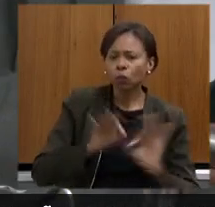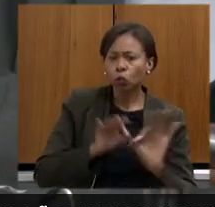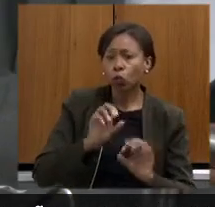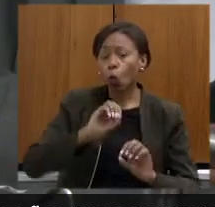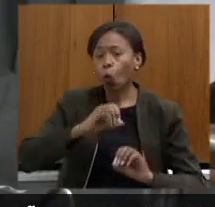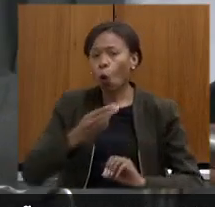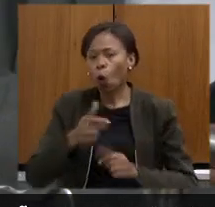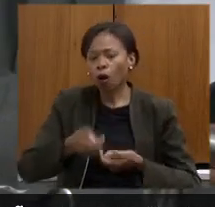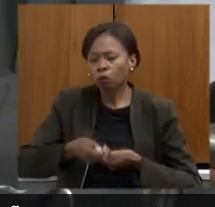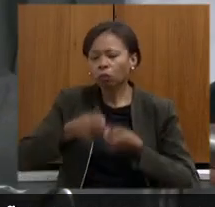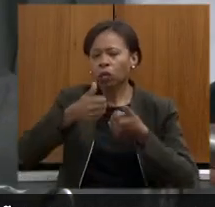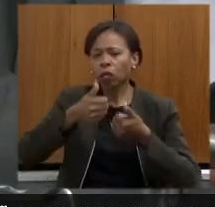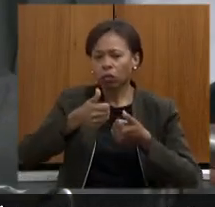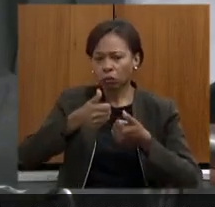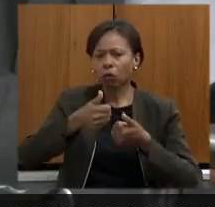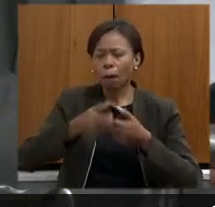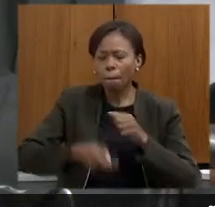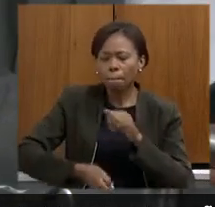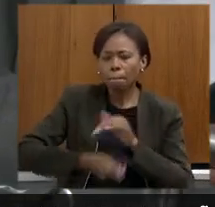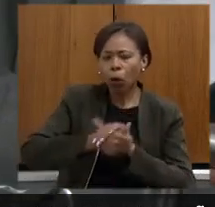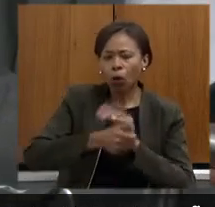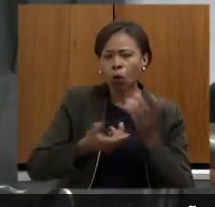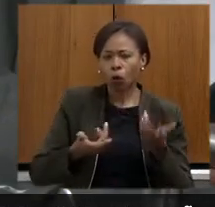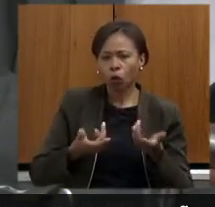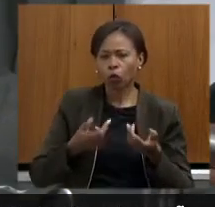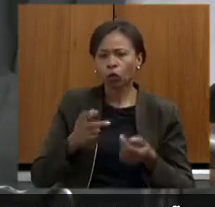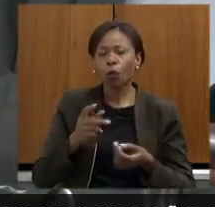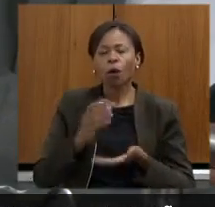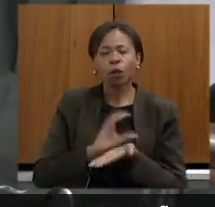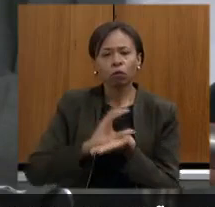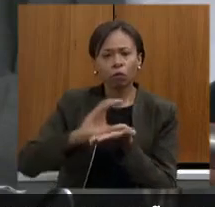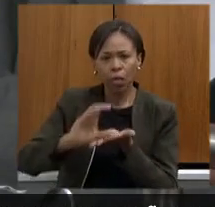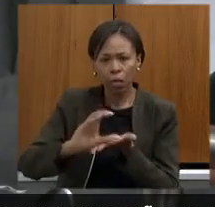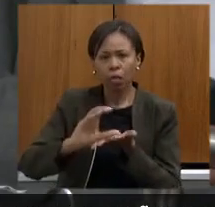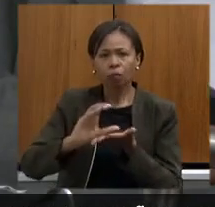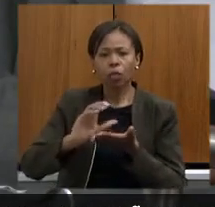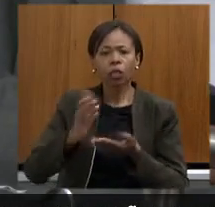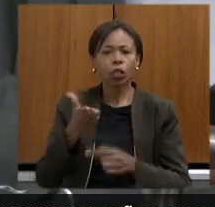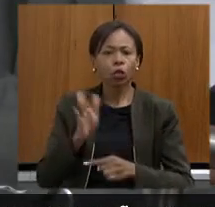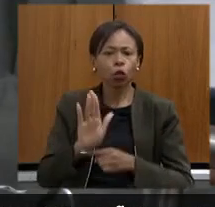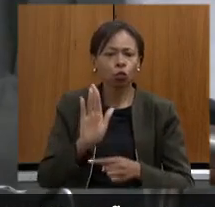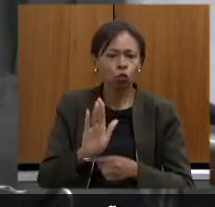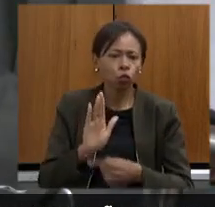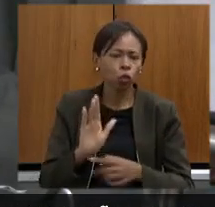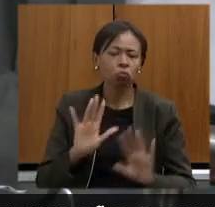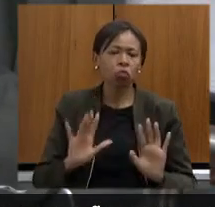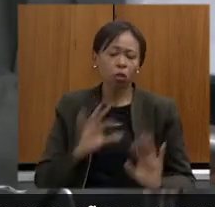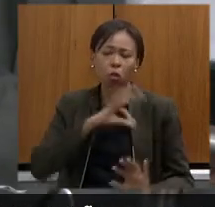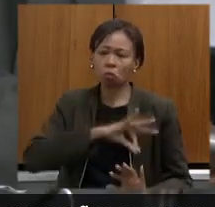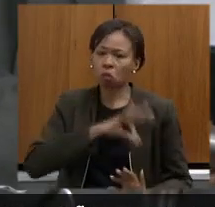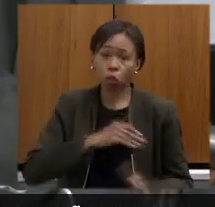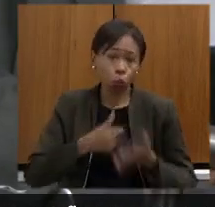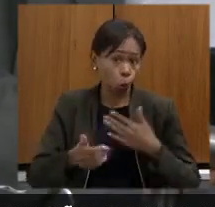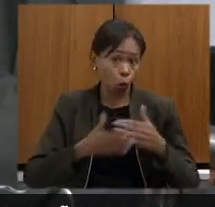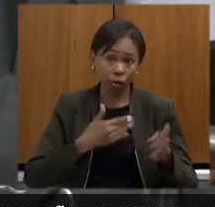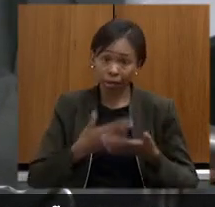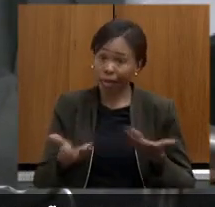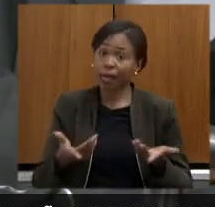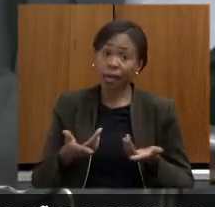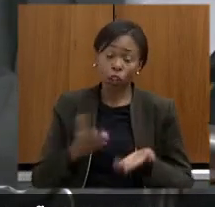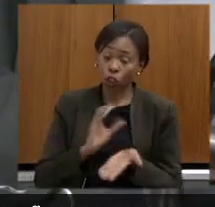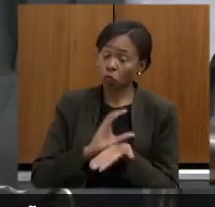de auxílios vantagens bônus a bônus verbas de representação benefícios remuneratórios qualquer natureza inclusive